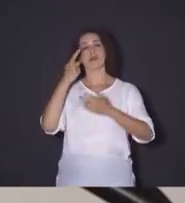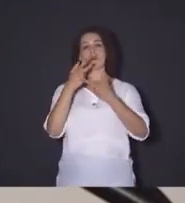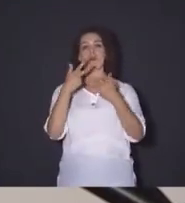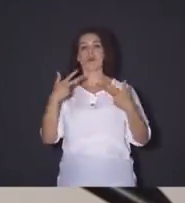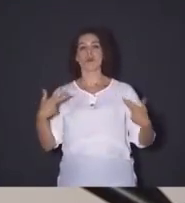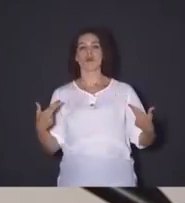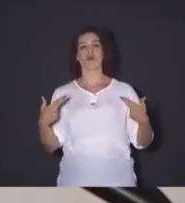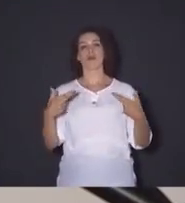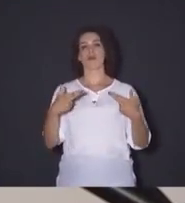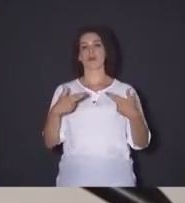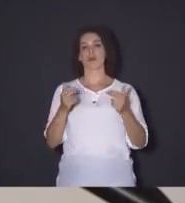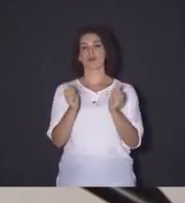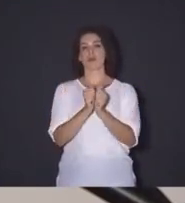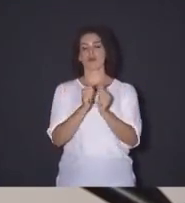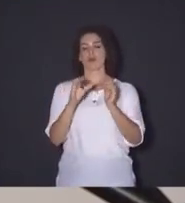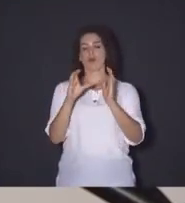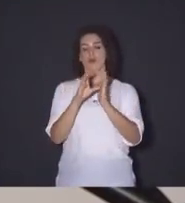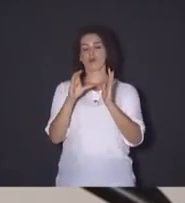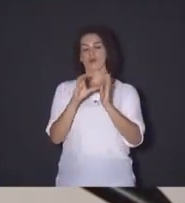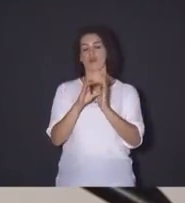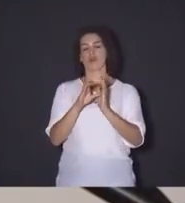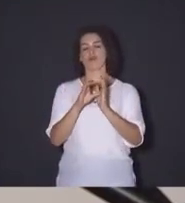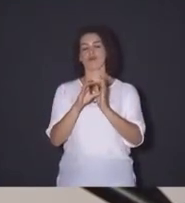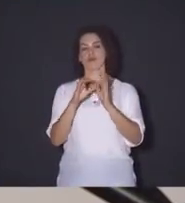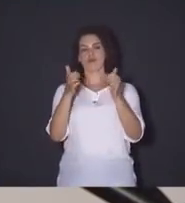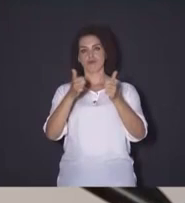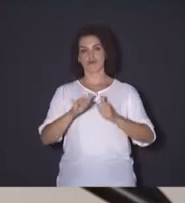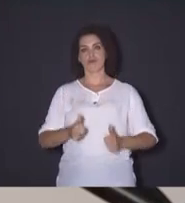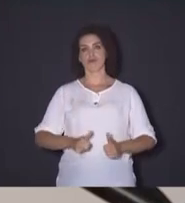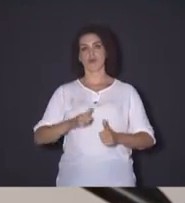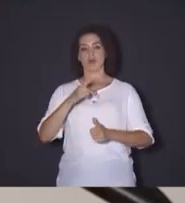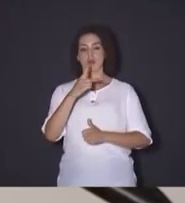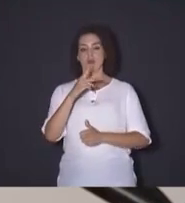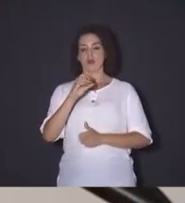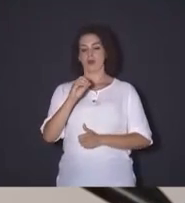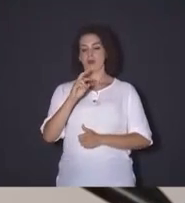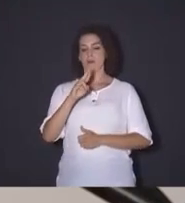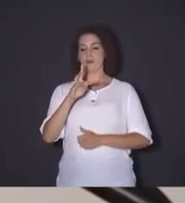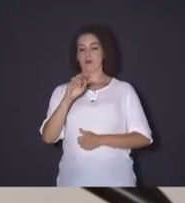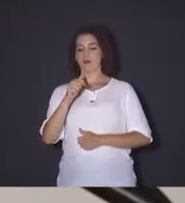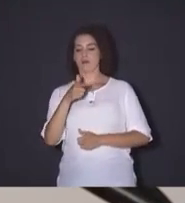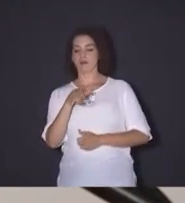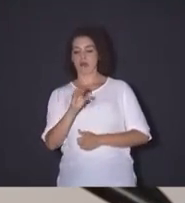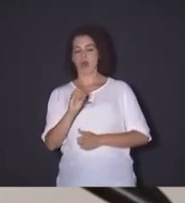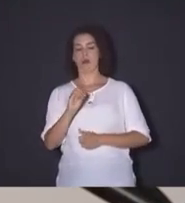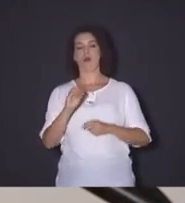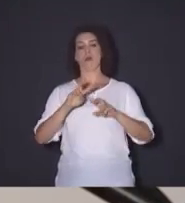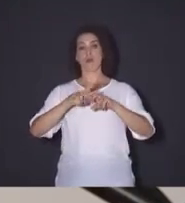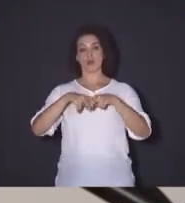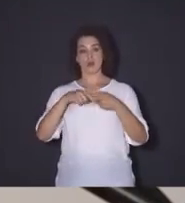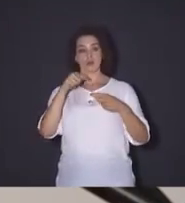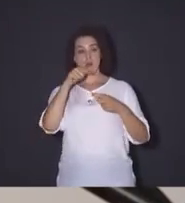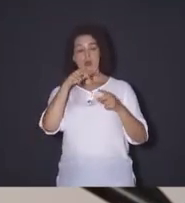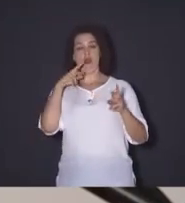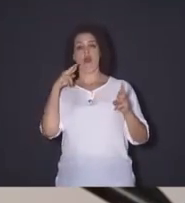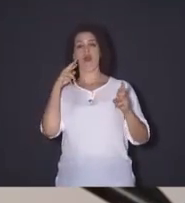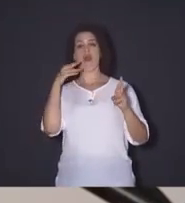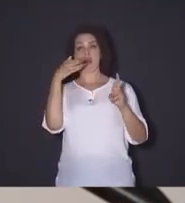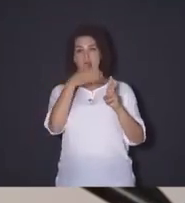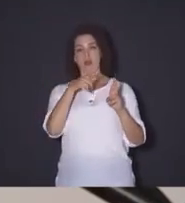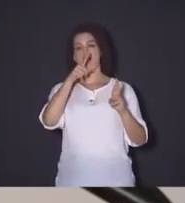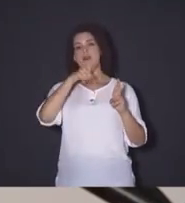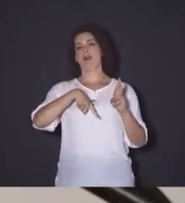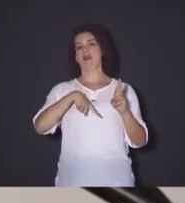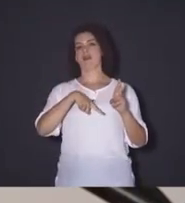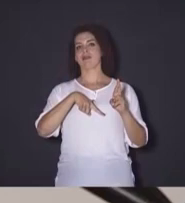comunidade de terreiro de portão como é o terreiro são jorge feita ao meia que é uma referência já bem pensando há algum tipo